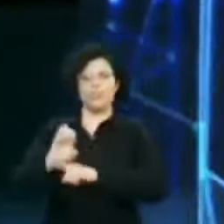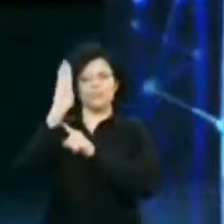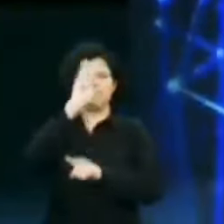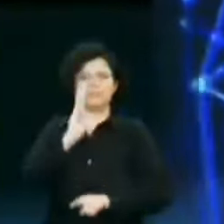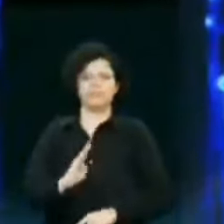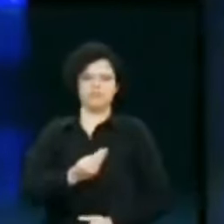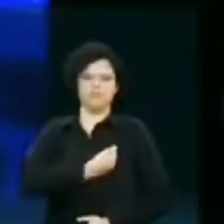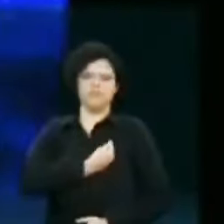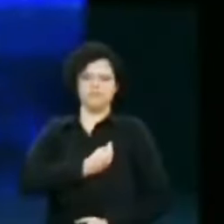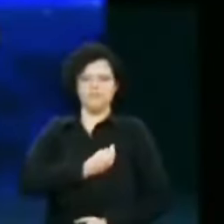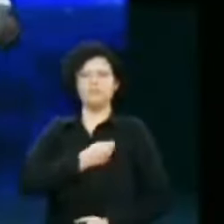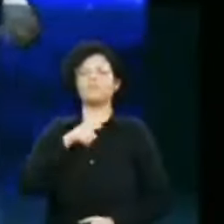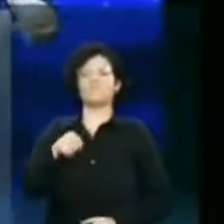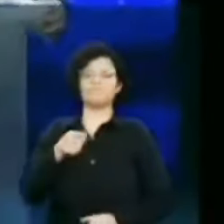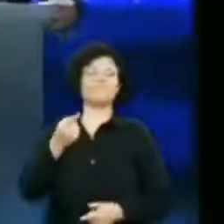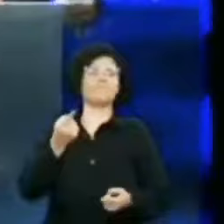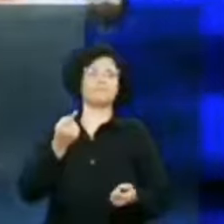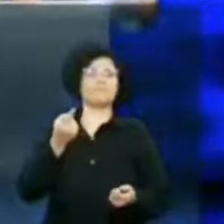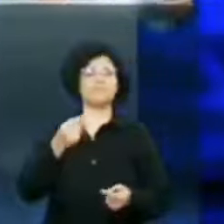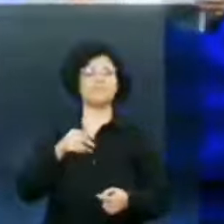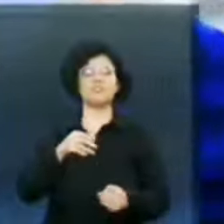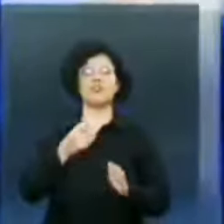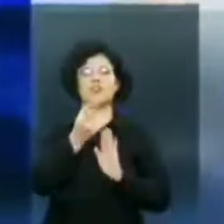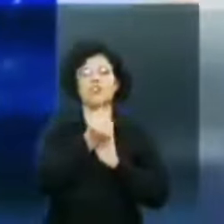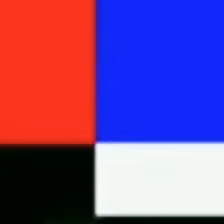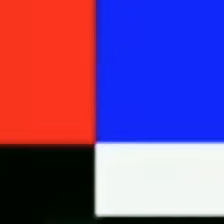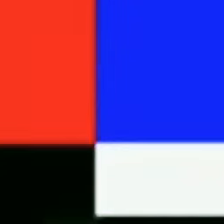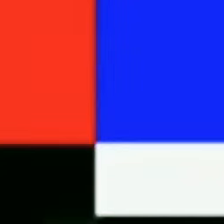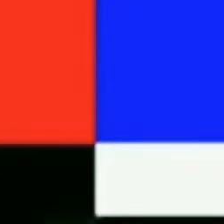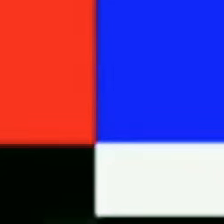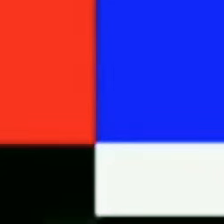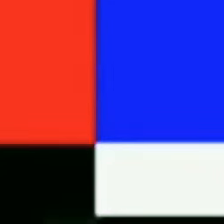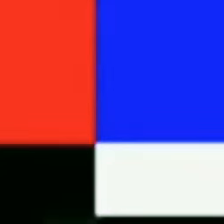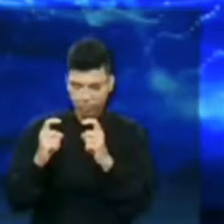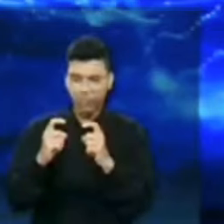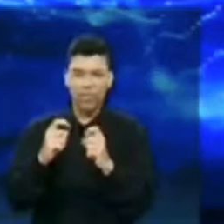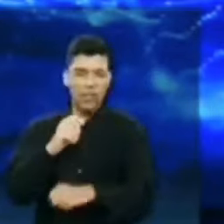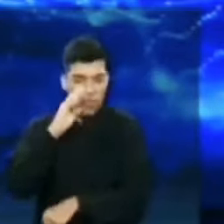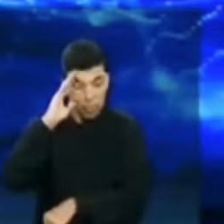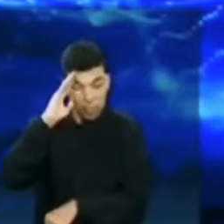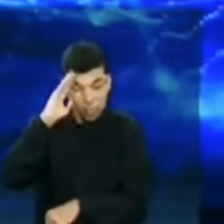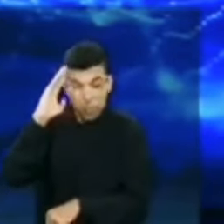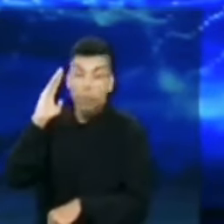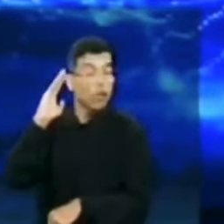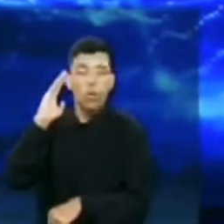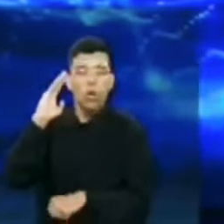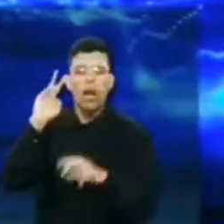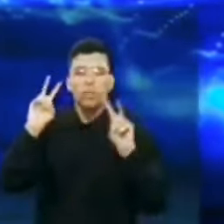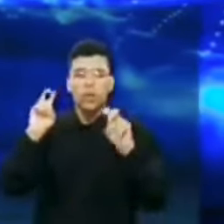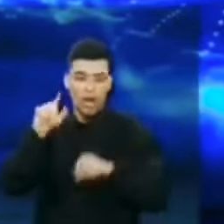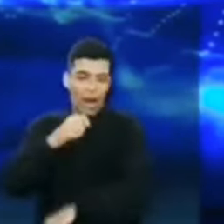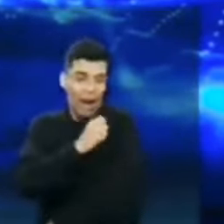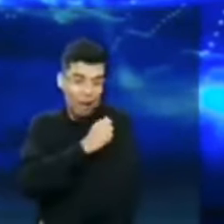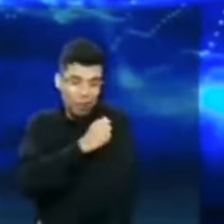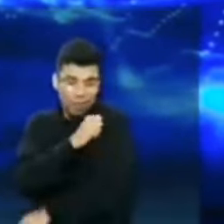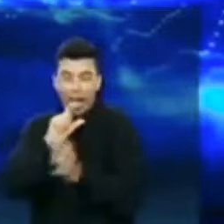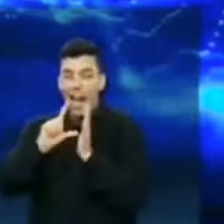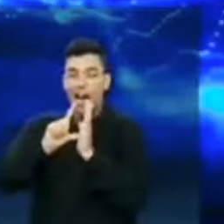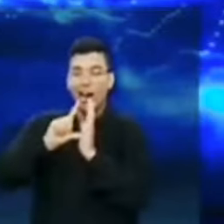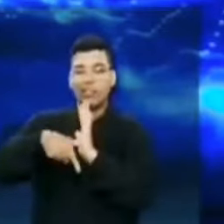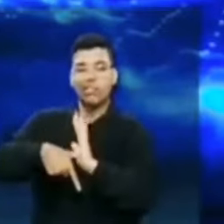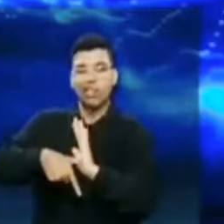que o sucesso do orçamento secreto na prefeitura do PT esses alunos que ficaram mais